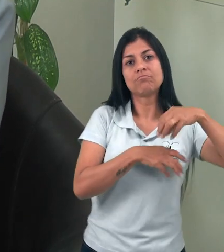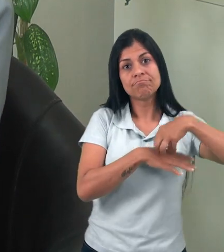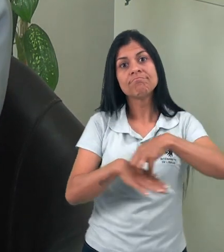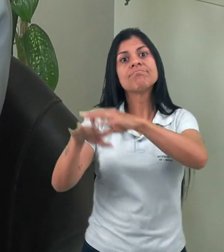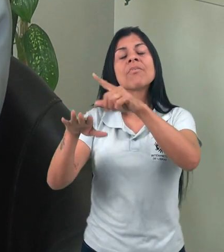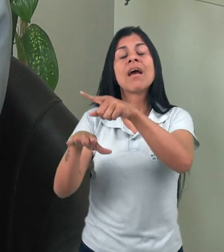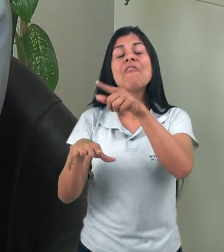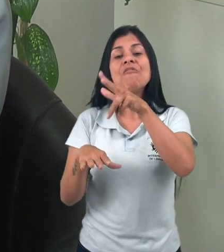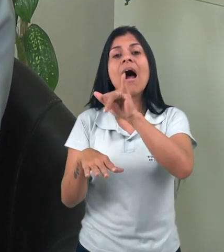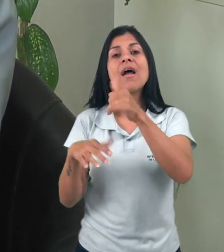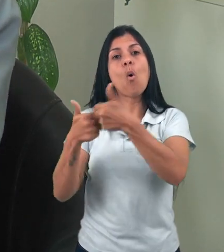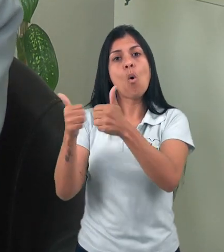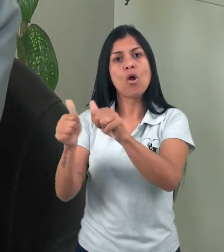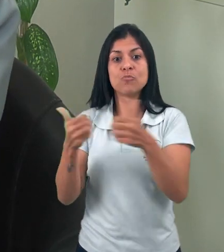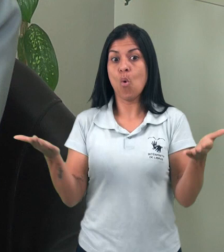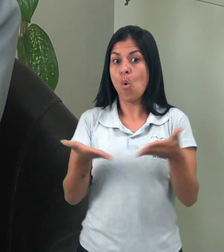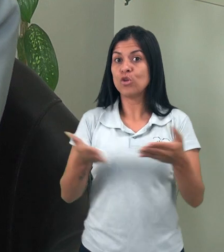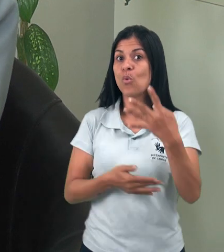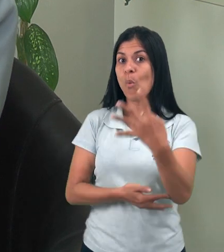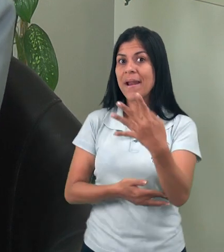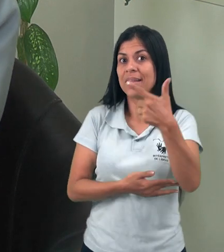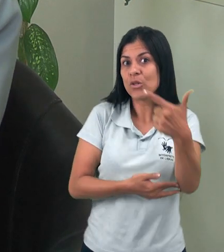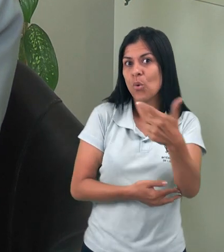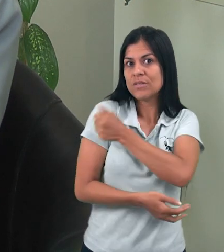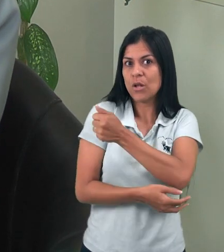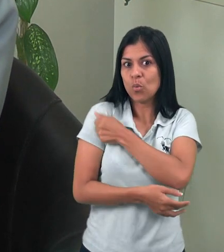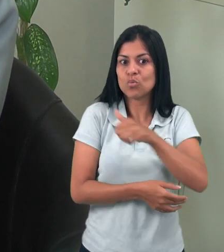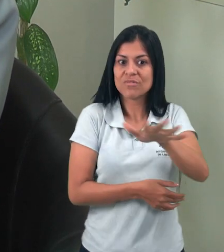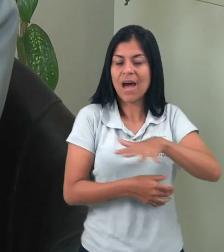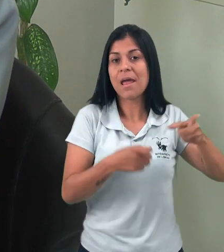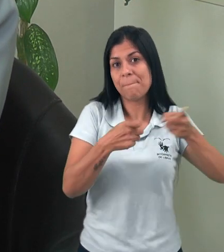alunos, hoje são 42 alunos de medicina.